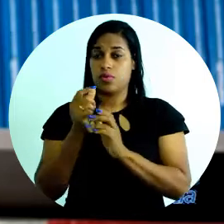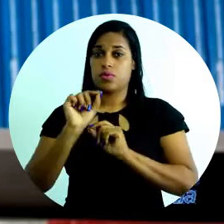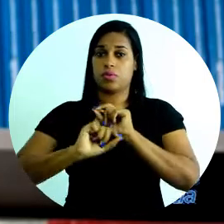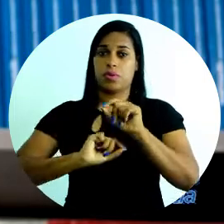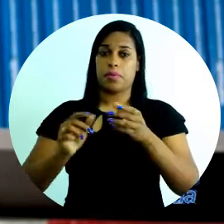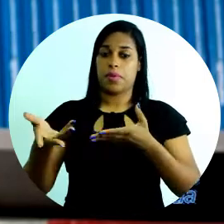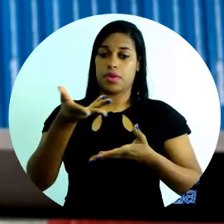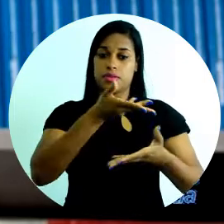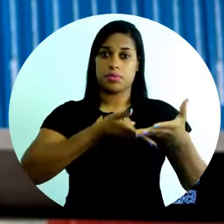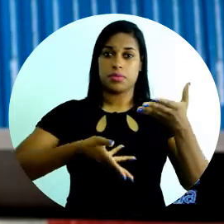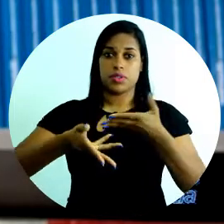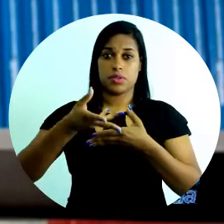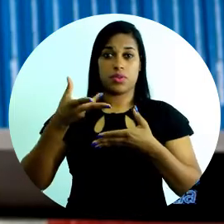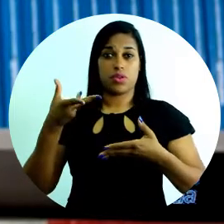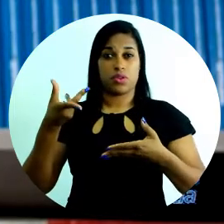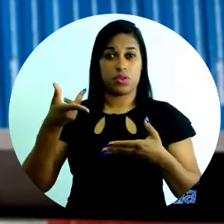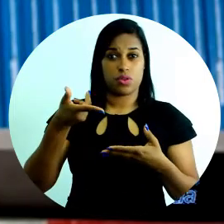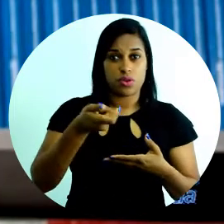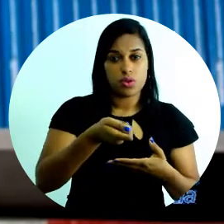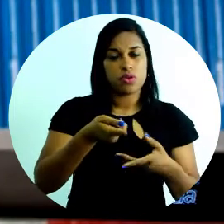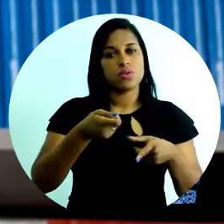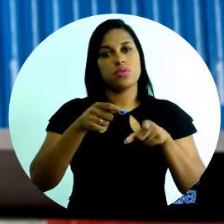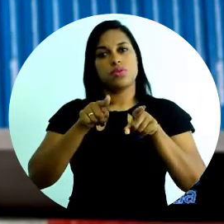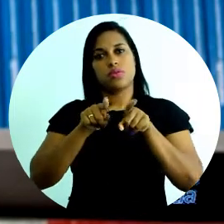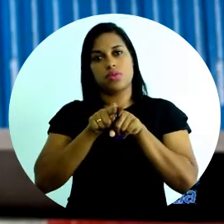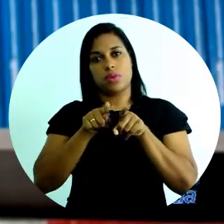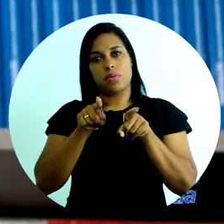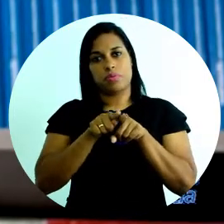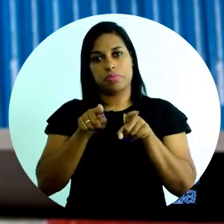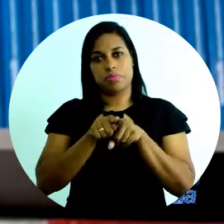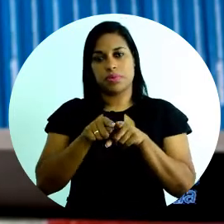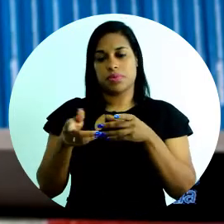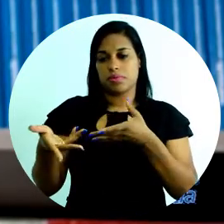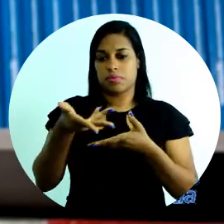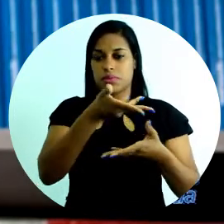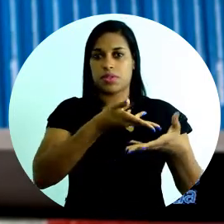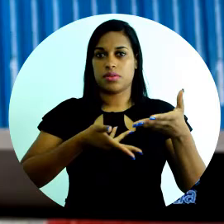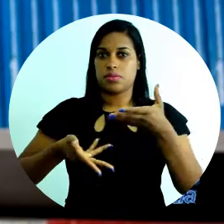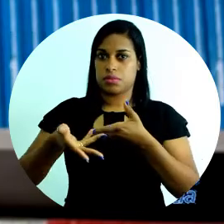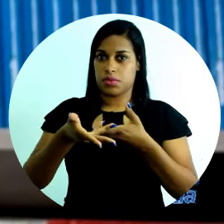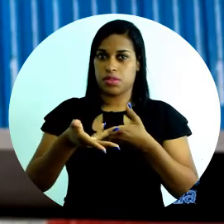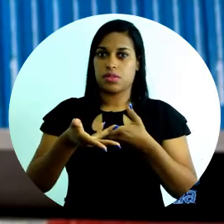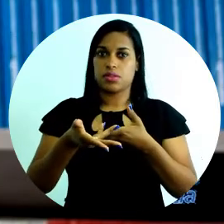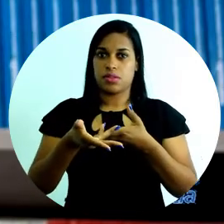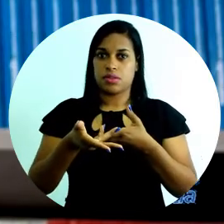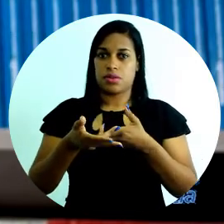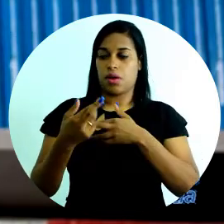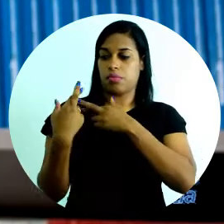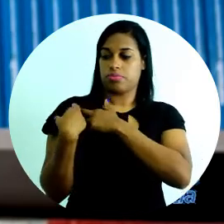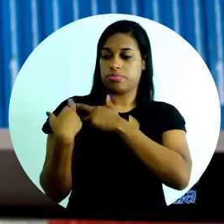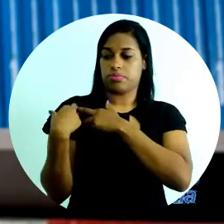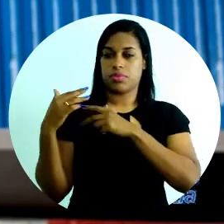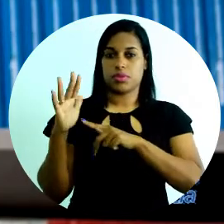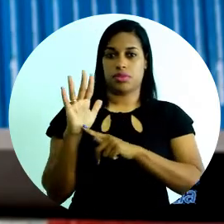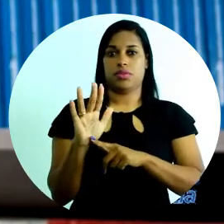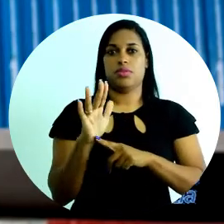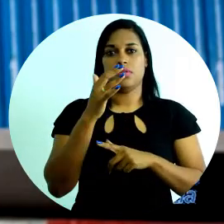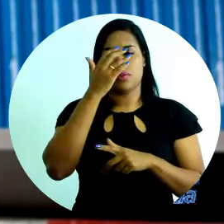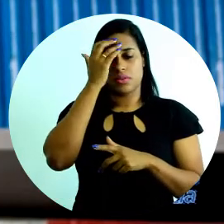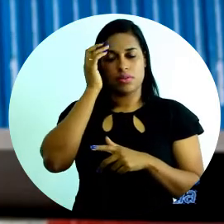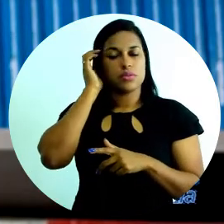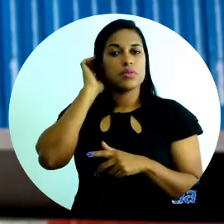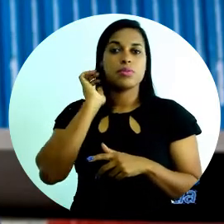ser ou com participação de todo o segmento, como de participação de representantes do